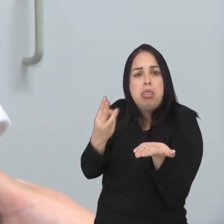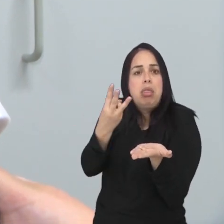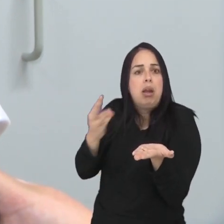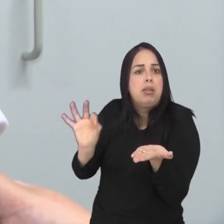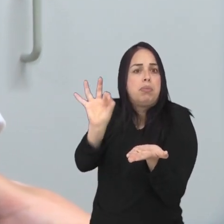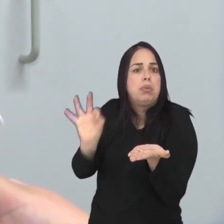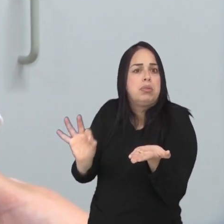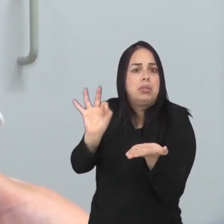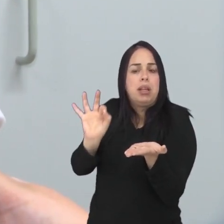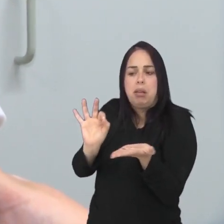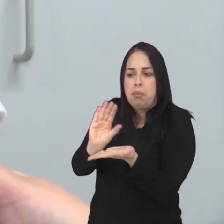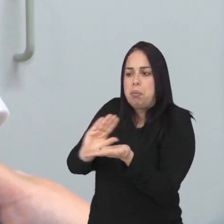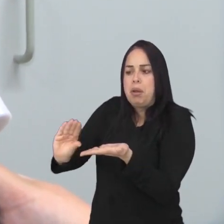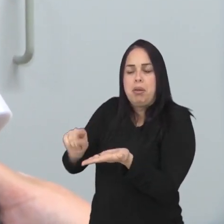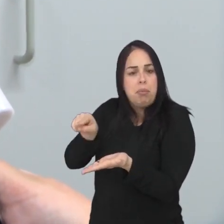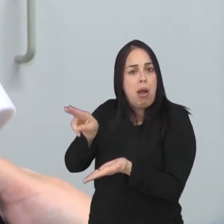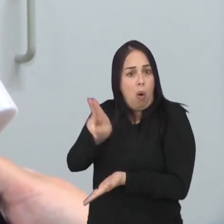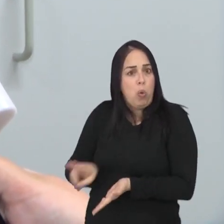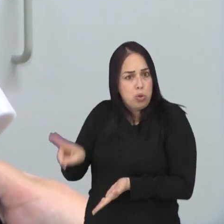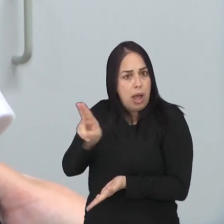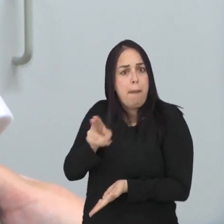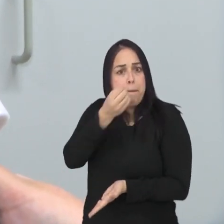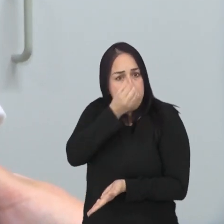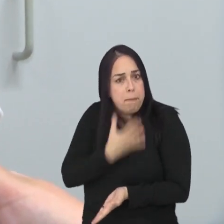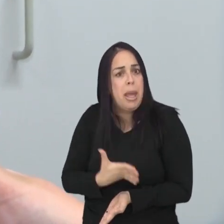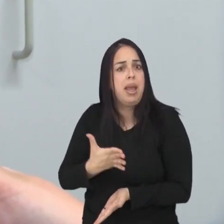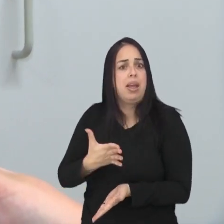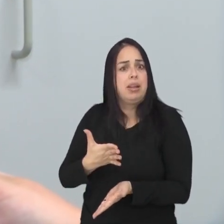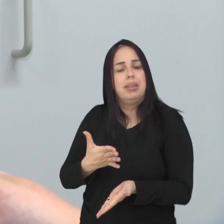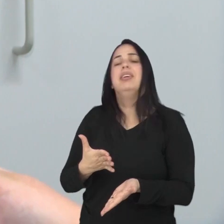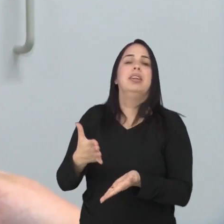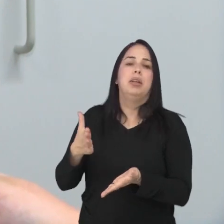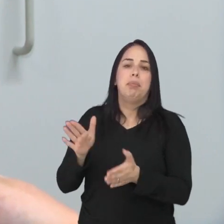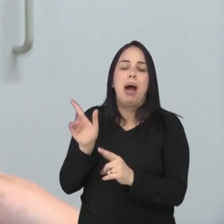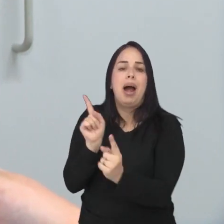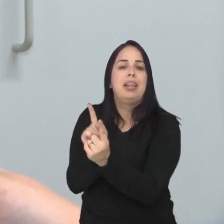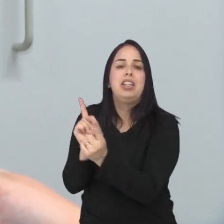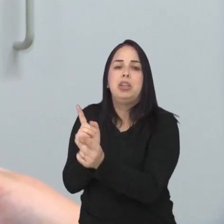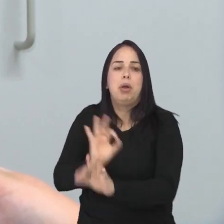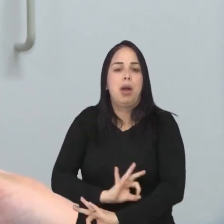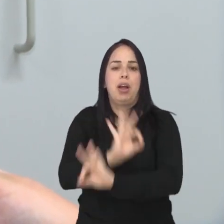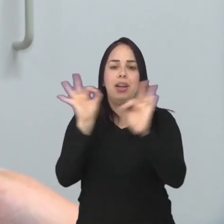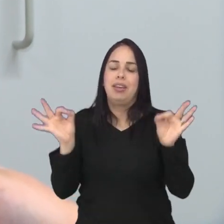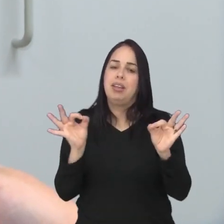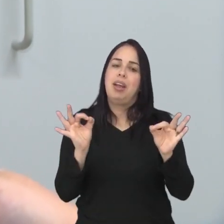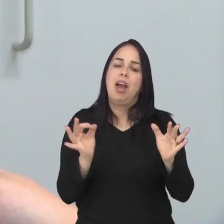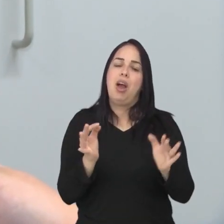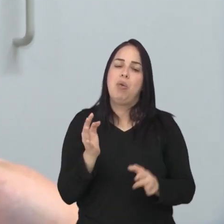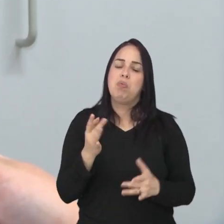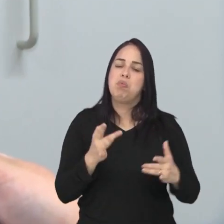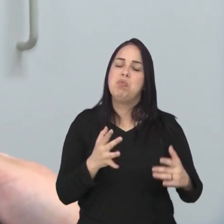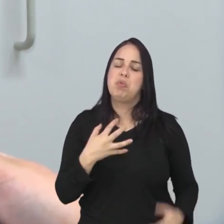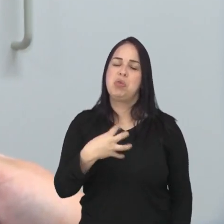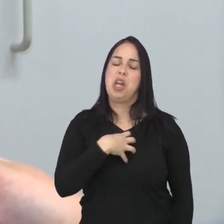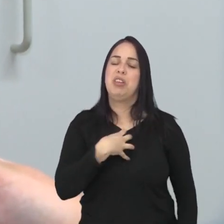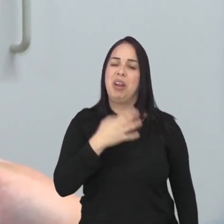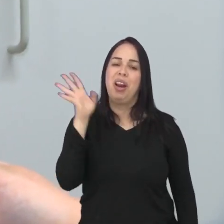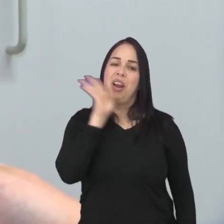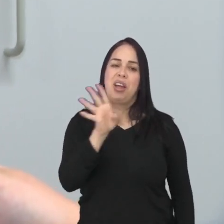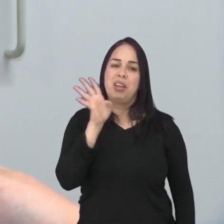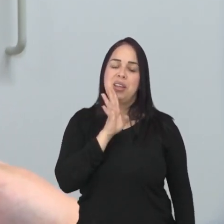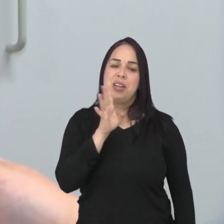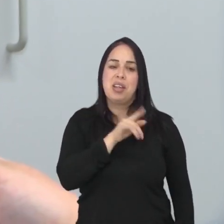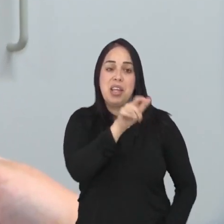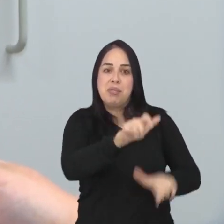então, destinar para as entidades para se fazer um bom uso desse dinheiro, uma vez que vai atender bem as pessoas? Sem dúvida, é uma forma muito